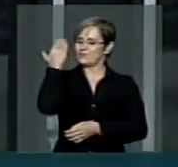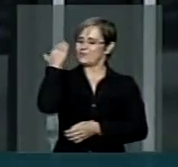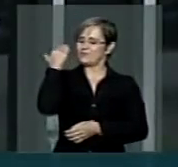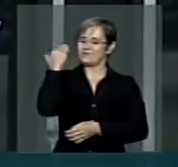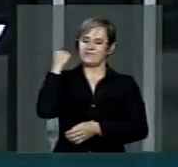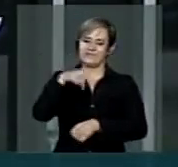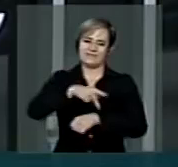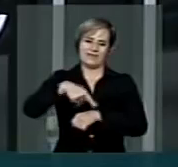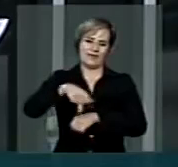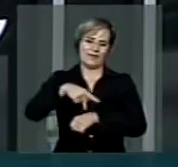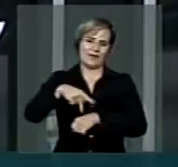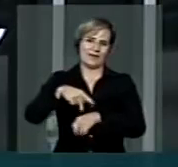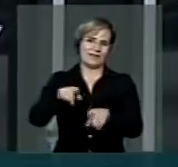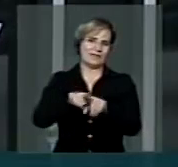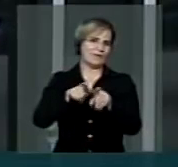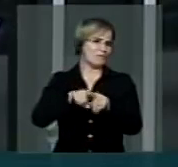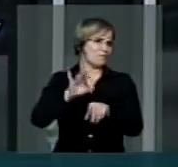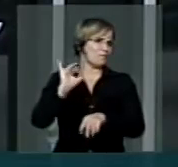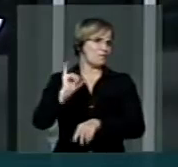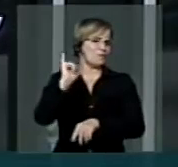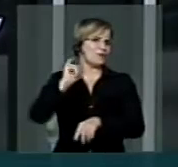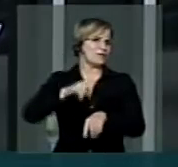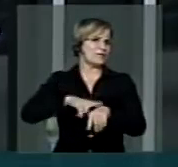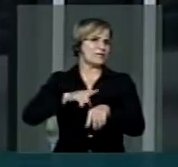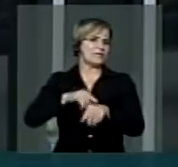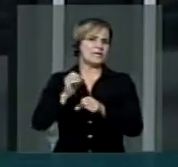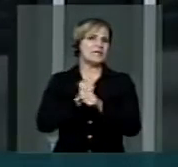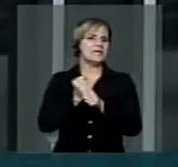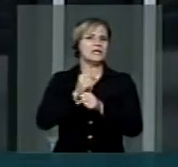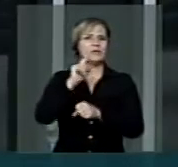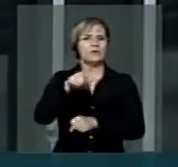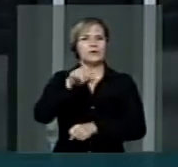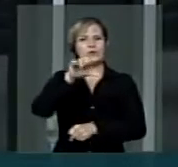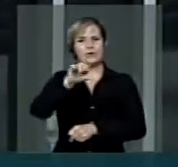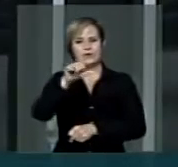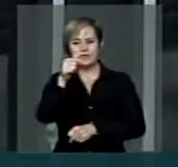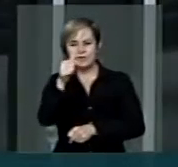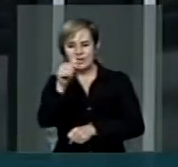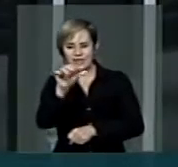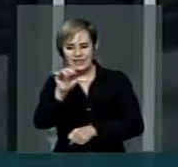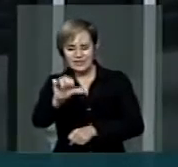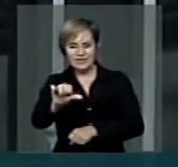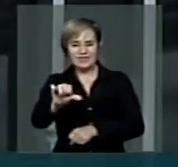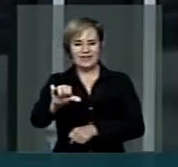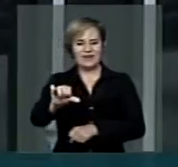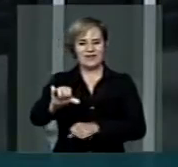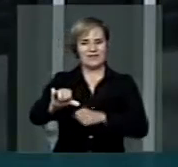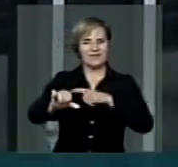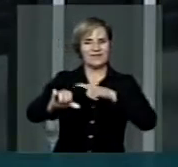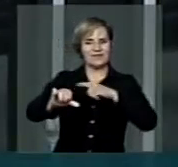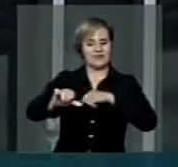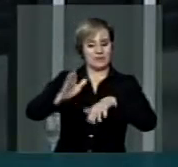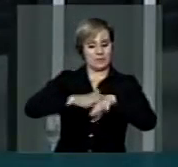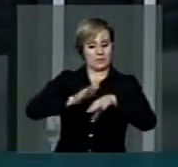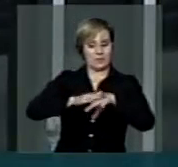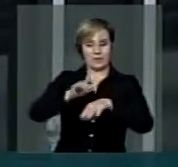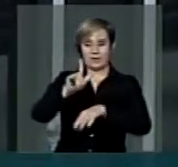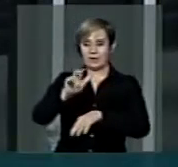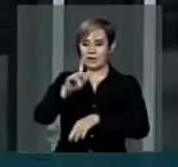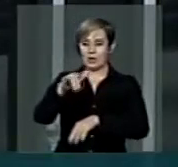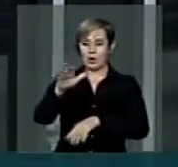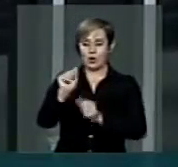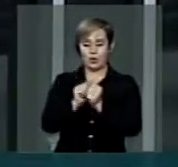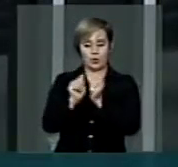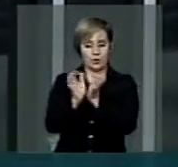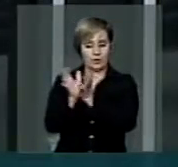nação. Mais precisamente, ao ano de 1979, quando, pelas mãos de Lula e seus